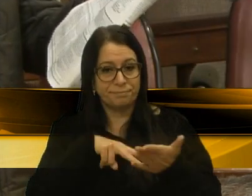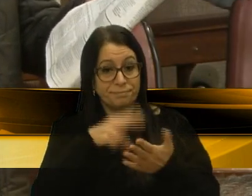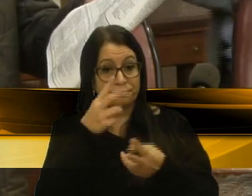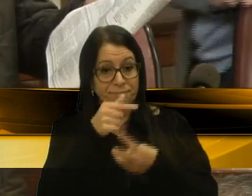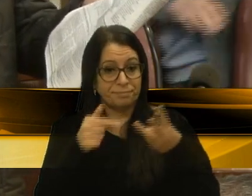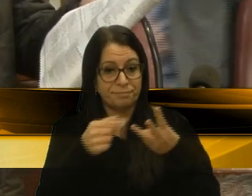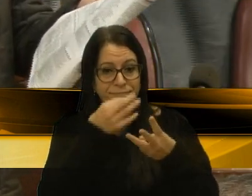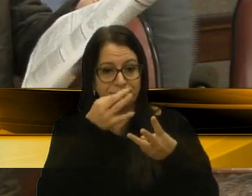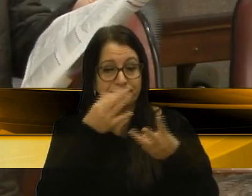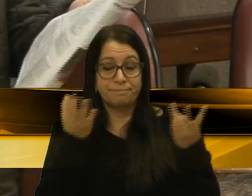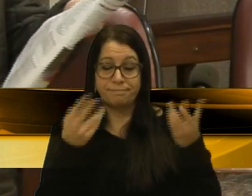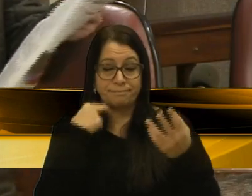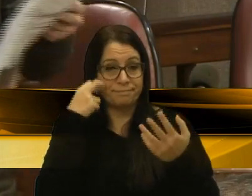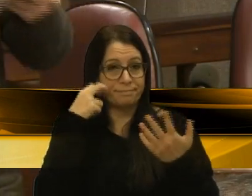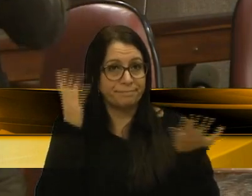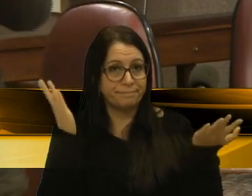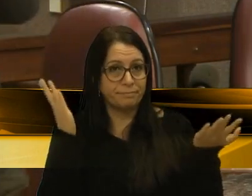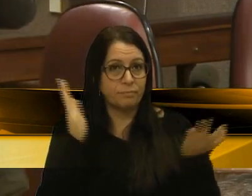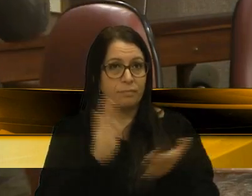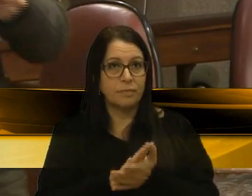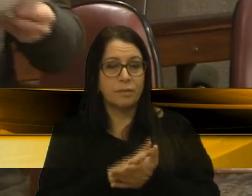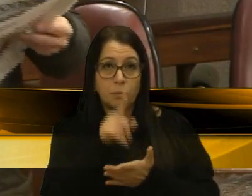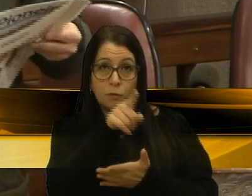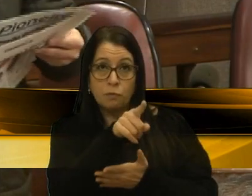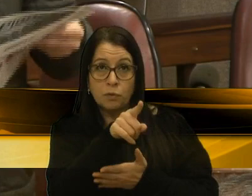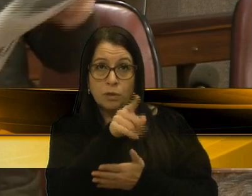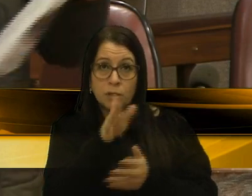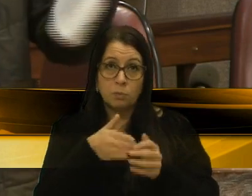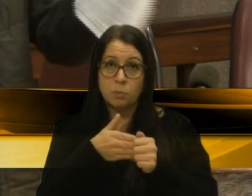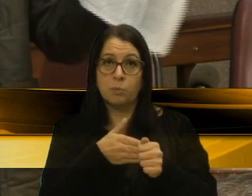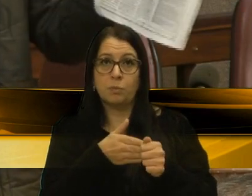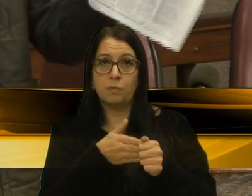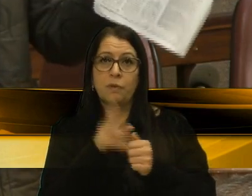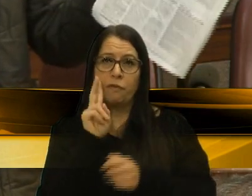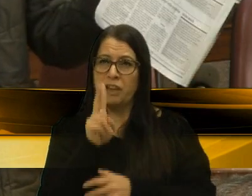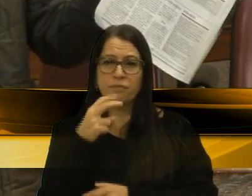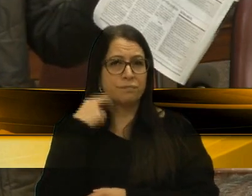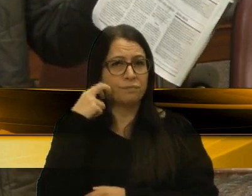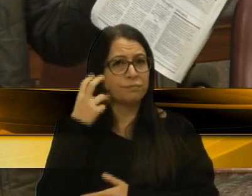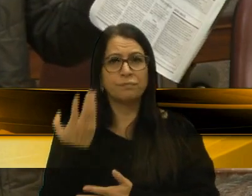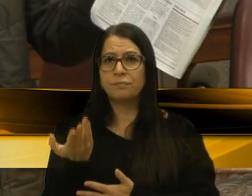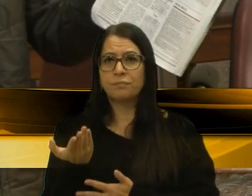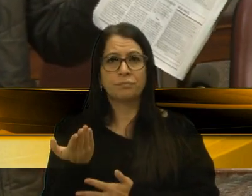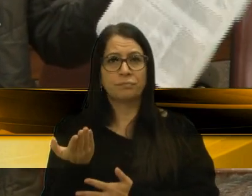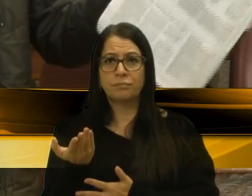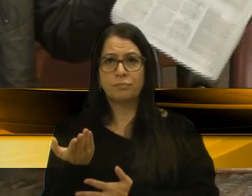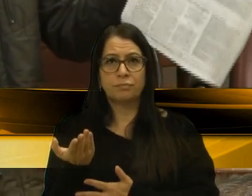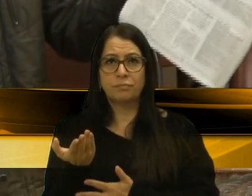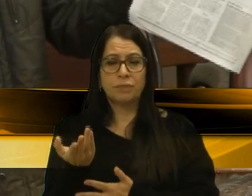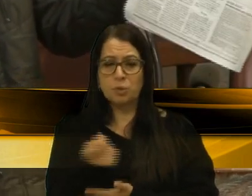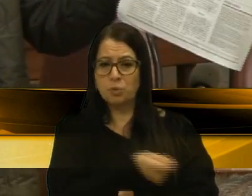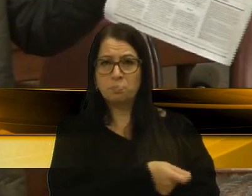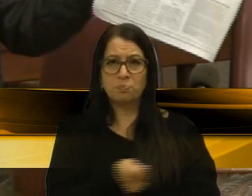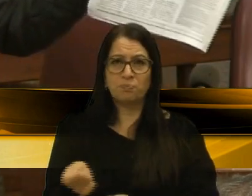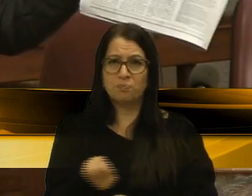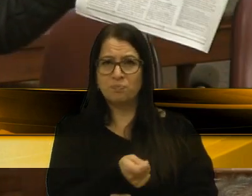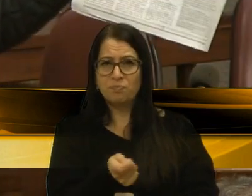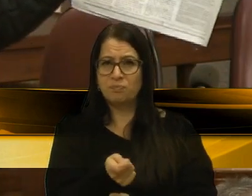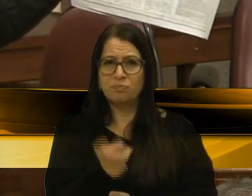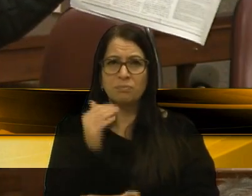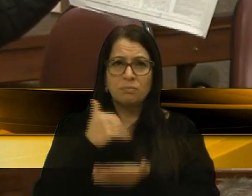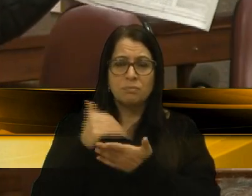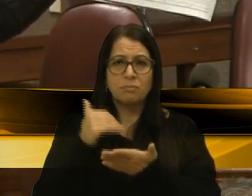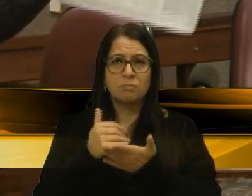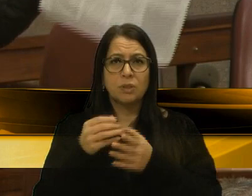comentários dos secretários. Que vergonha, gente. Para você que está me acompanhando aqui, veja que vergonha o xixi que nós recebemos dos secretários